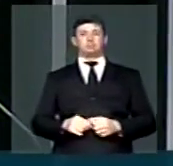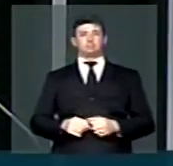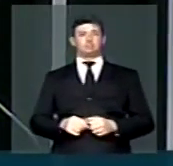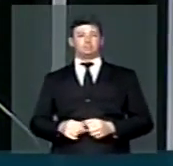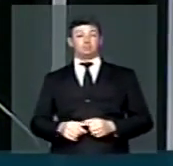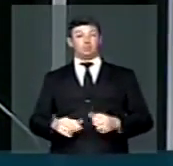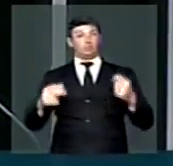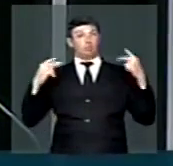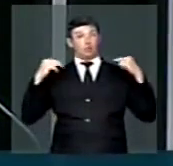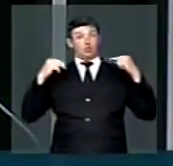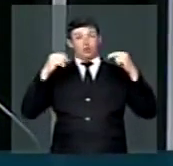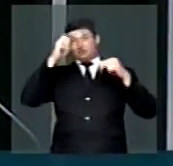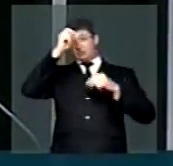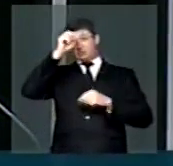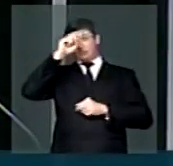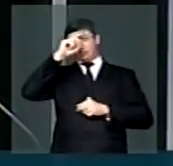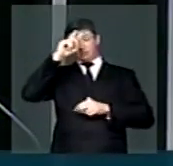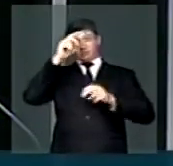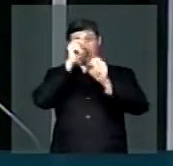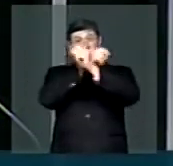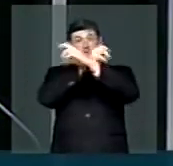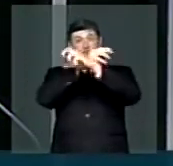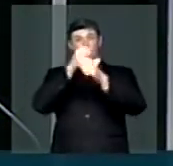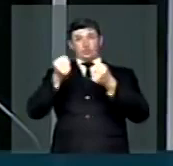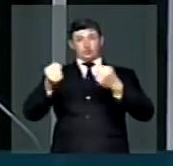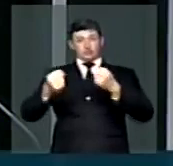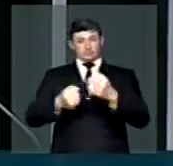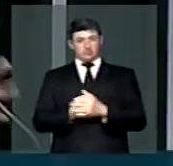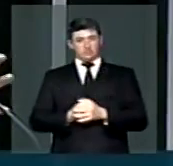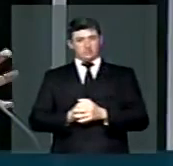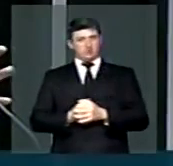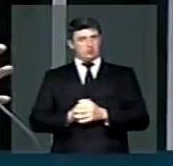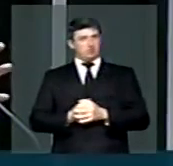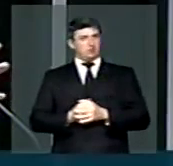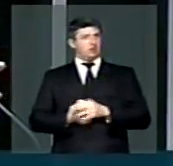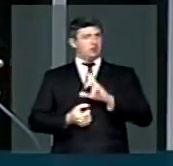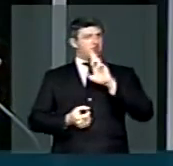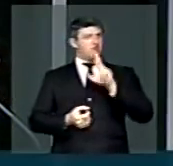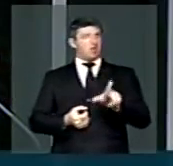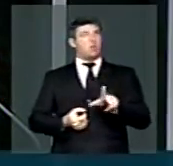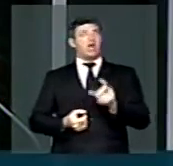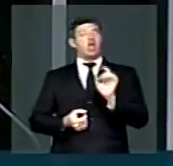o motorista da ambulância não é só